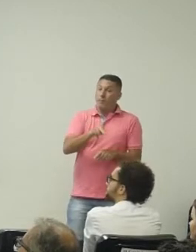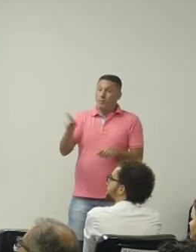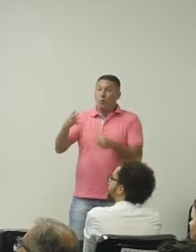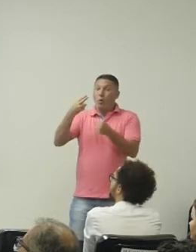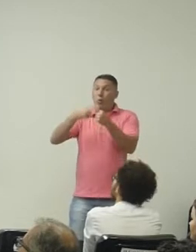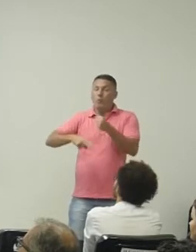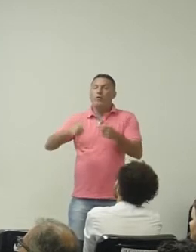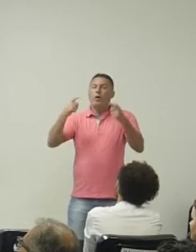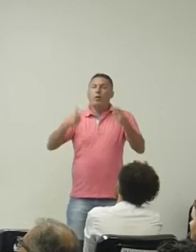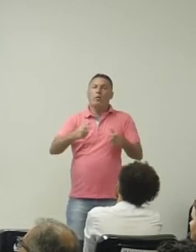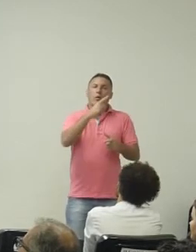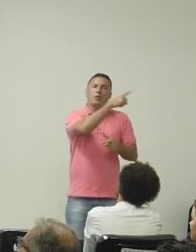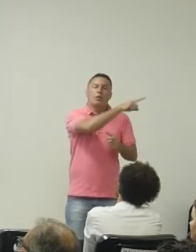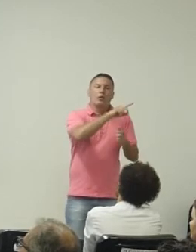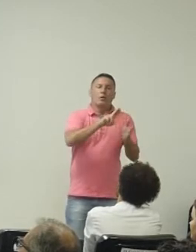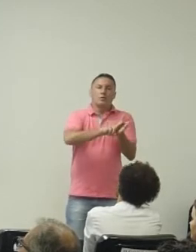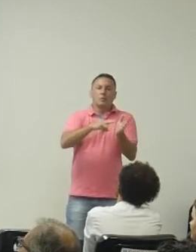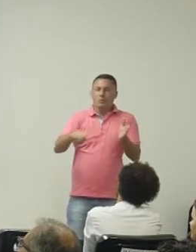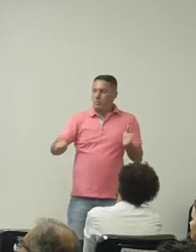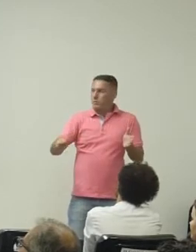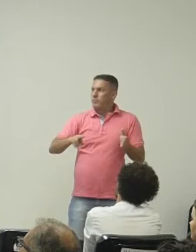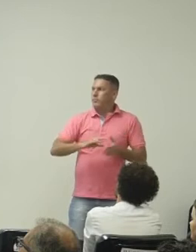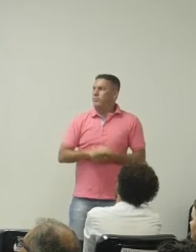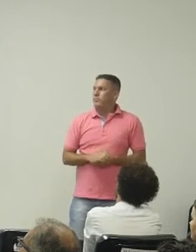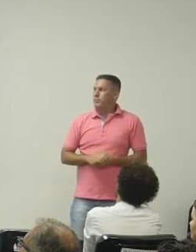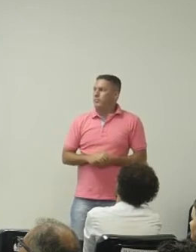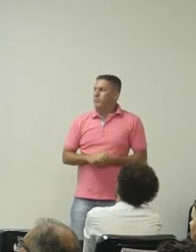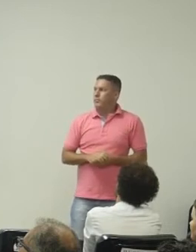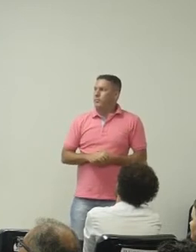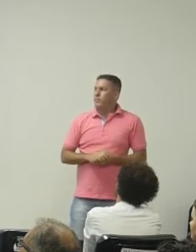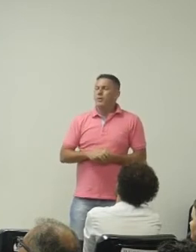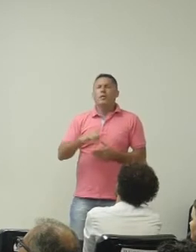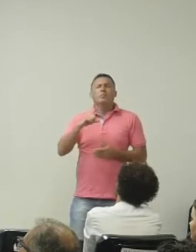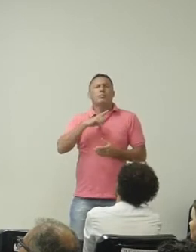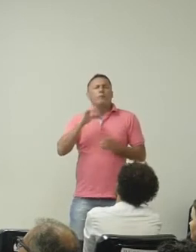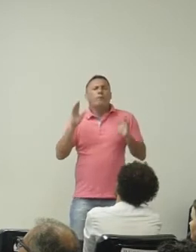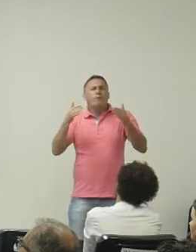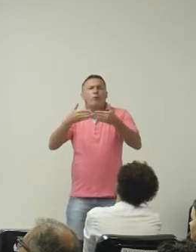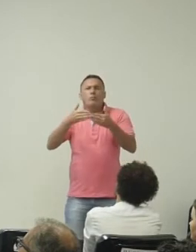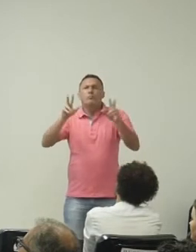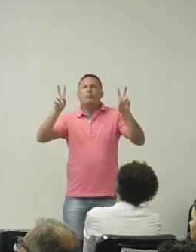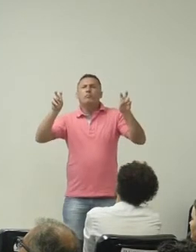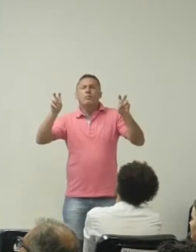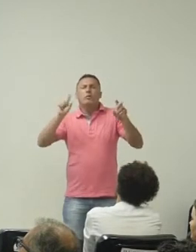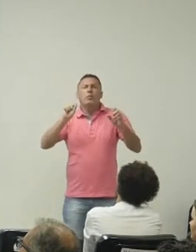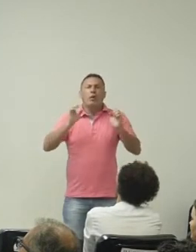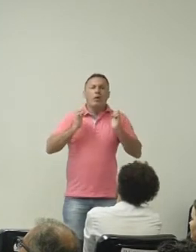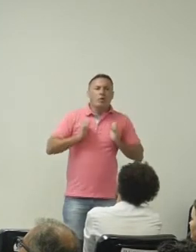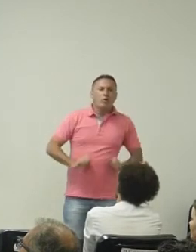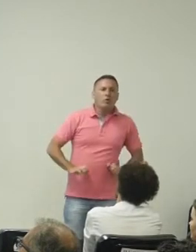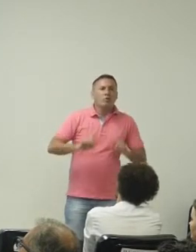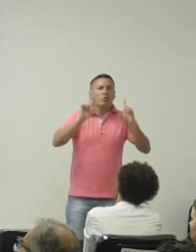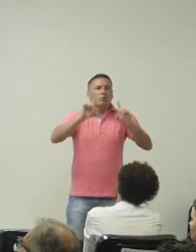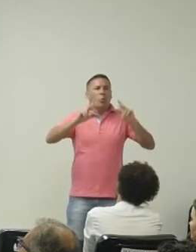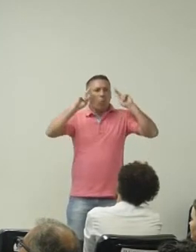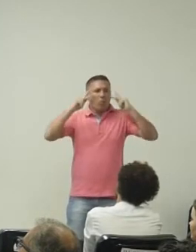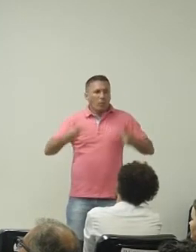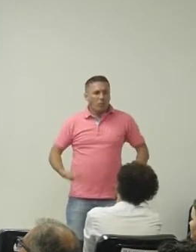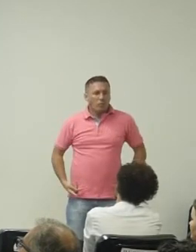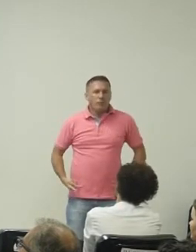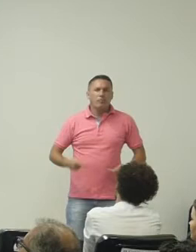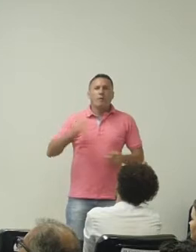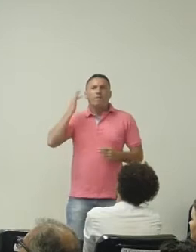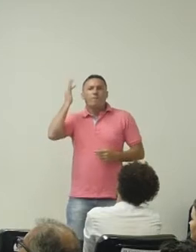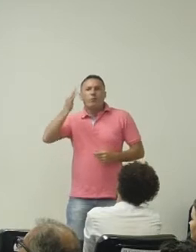São Mateus. Atua com frente de trabalho ética, ética e direitos humanos, filosofia do direito,